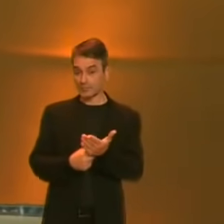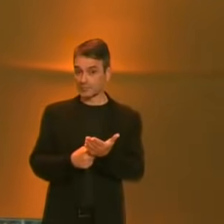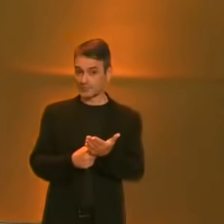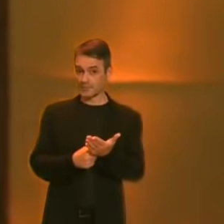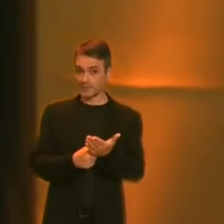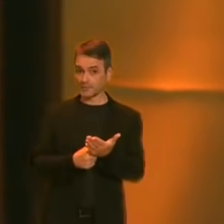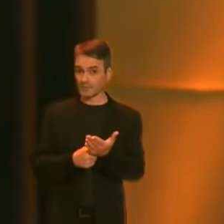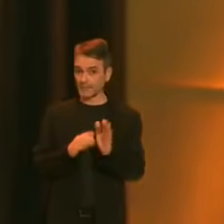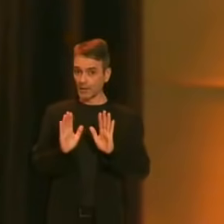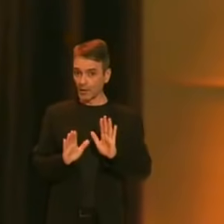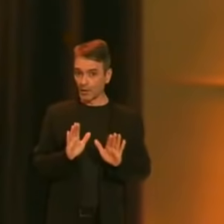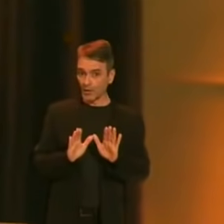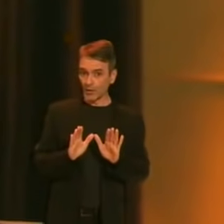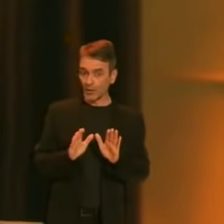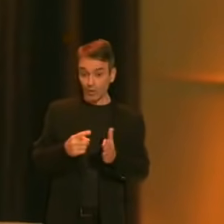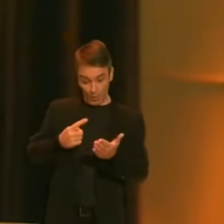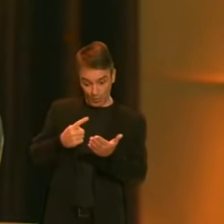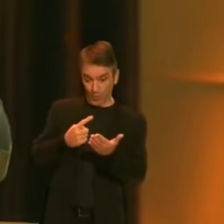presta atenção na palavra,